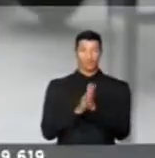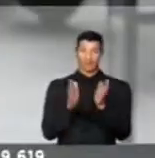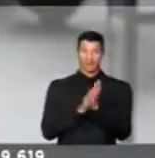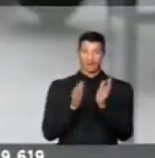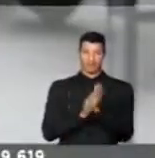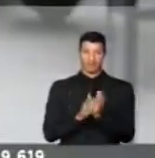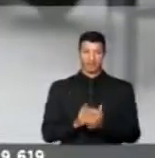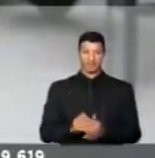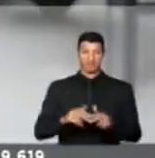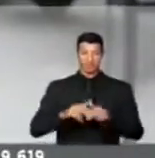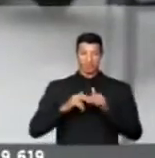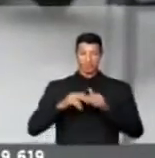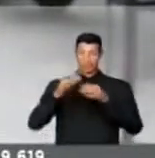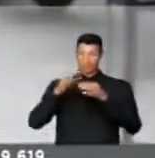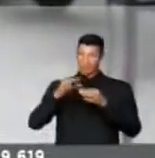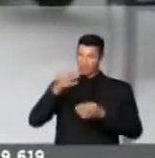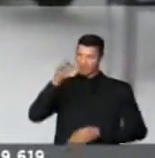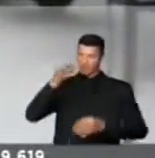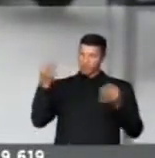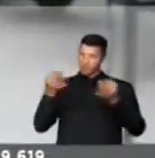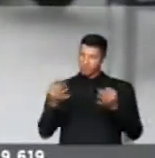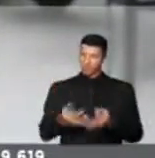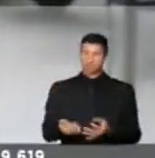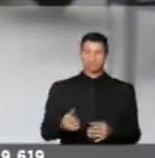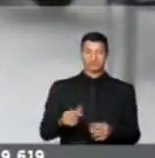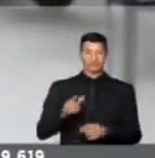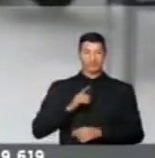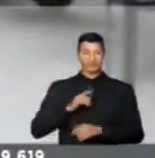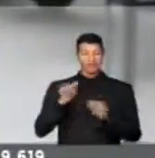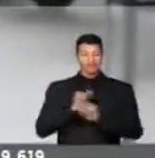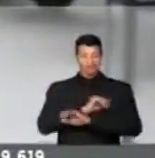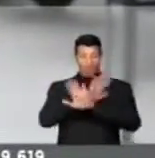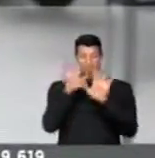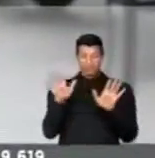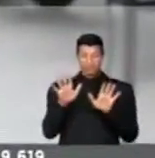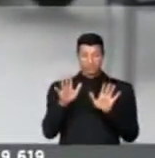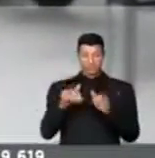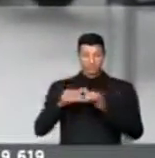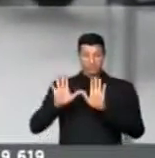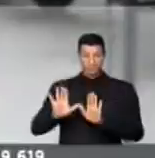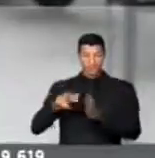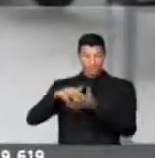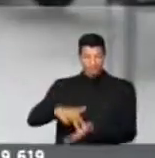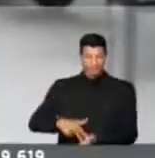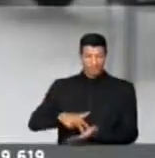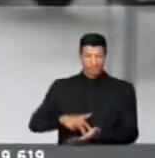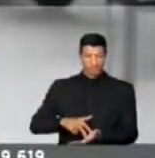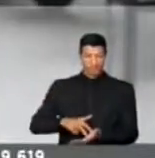parabéns pelo seu discurso, claro, firme,